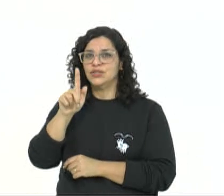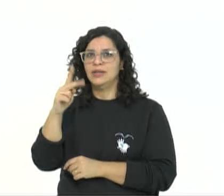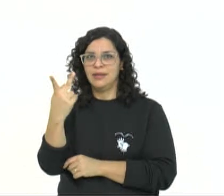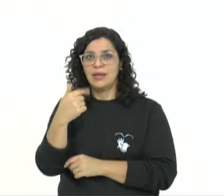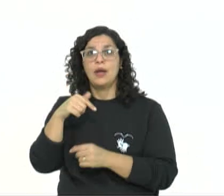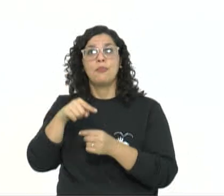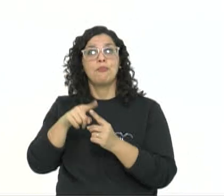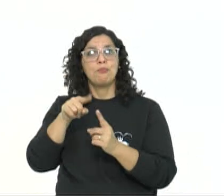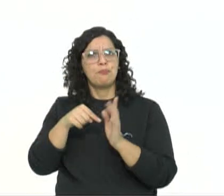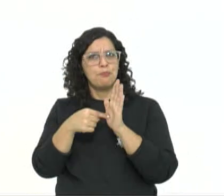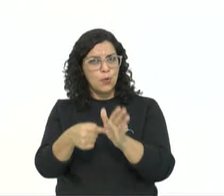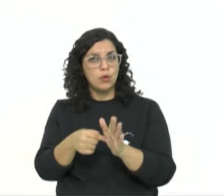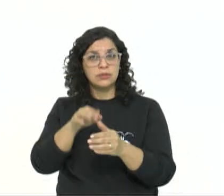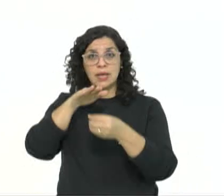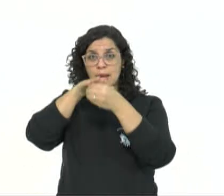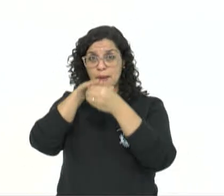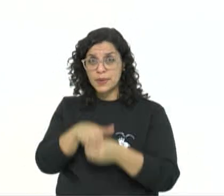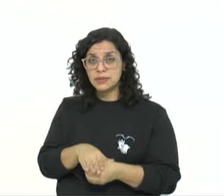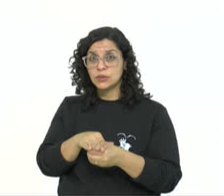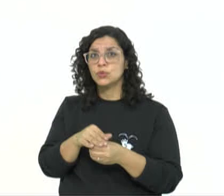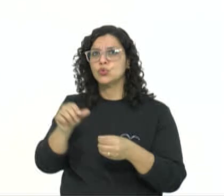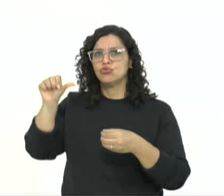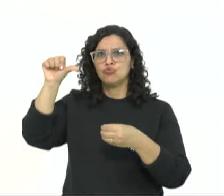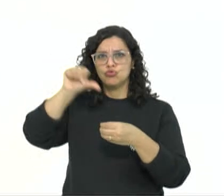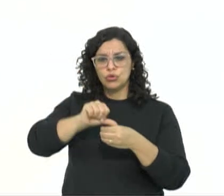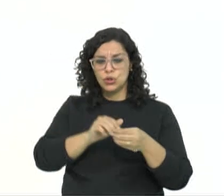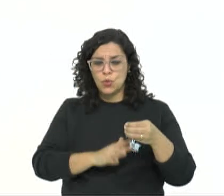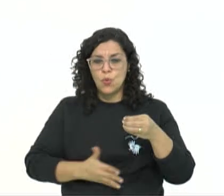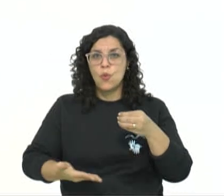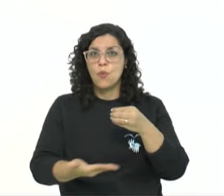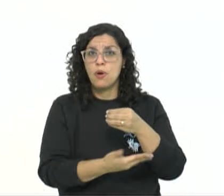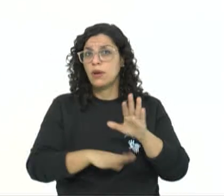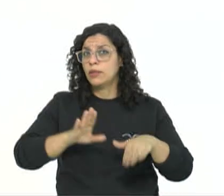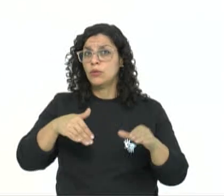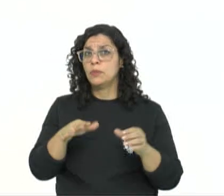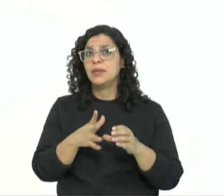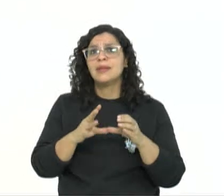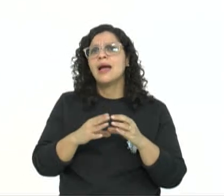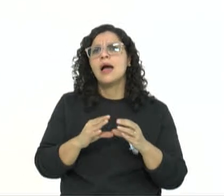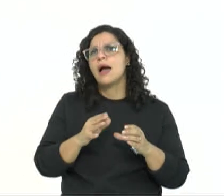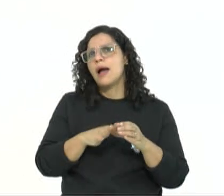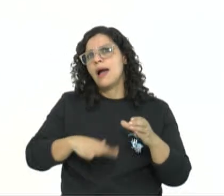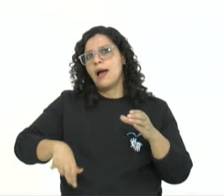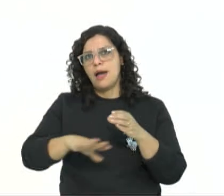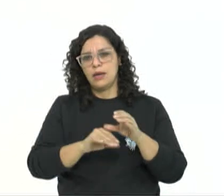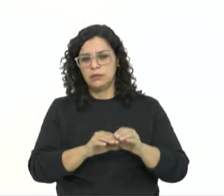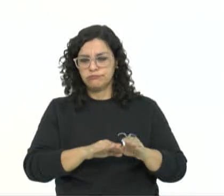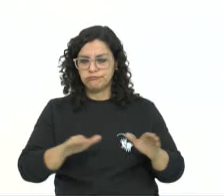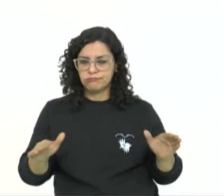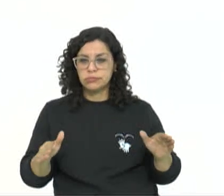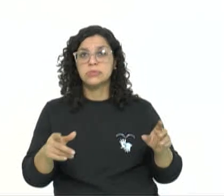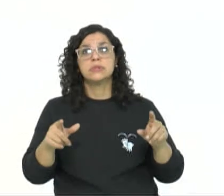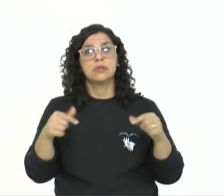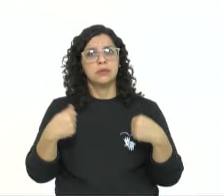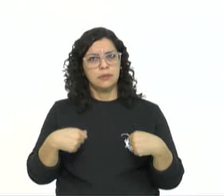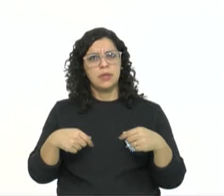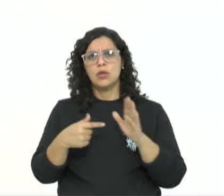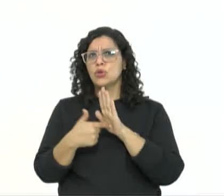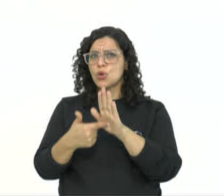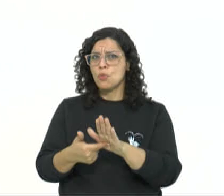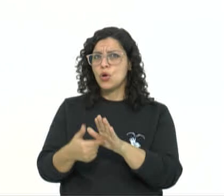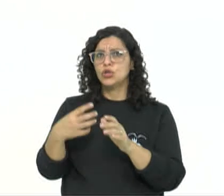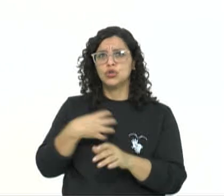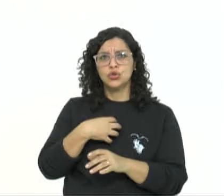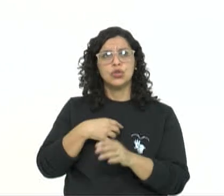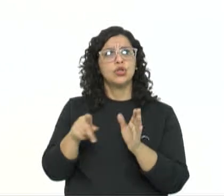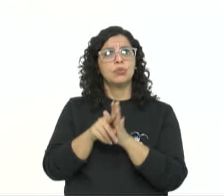mostra que a pressão exercida por um líquido sobre uma superfície não depende da área da superfície, a qual não aparece na